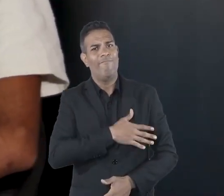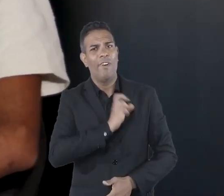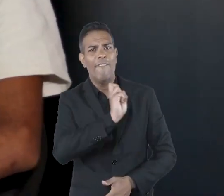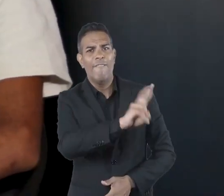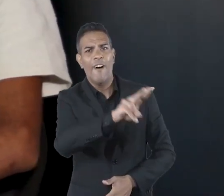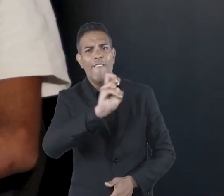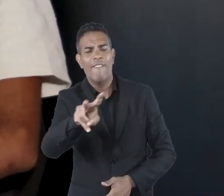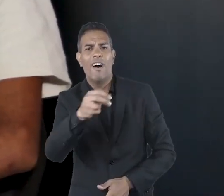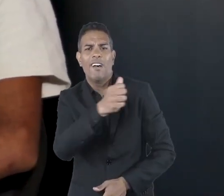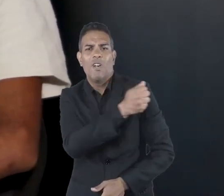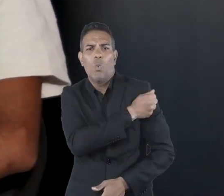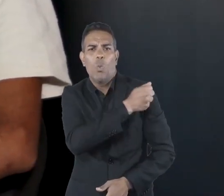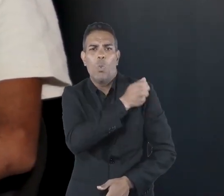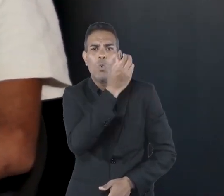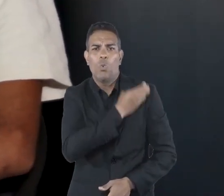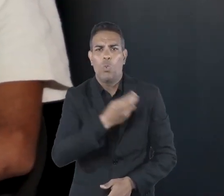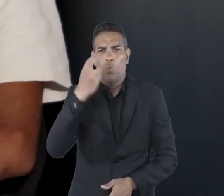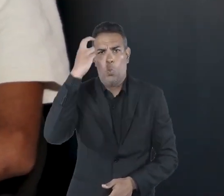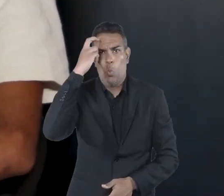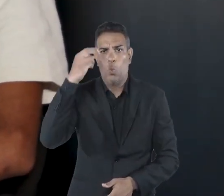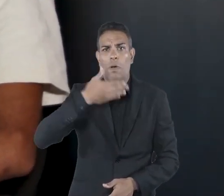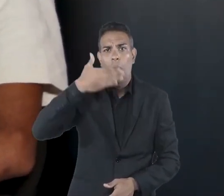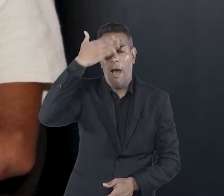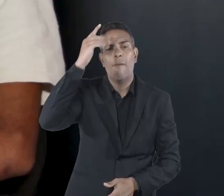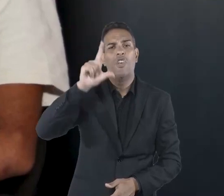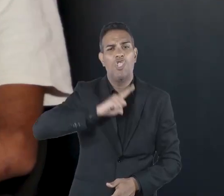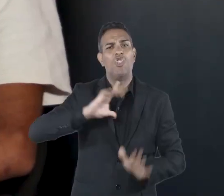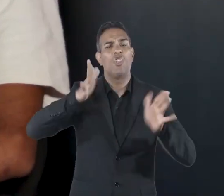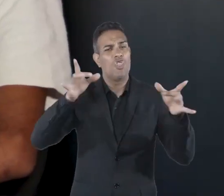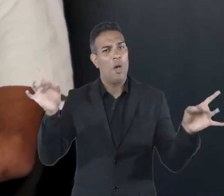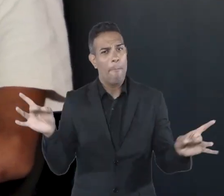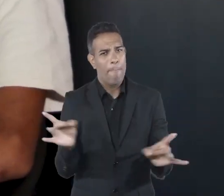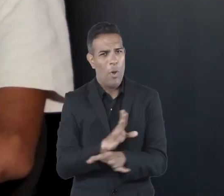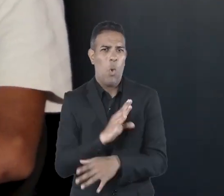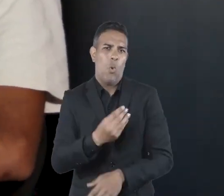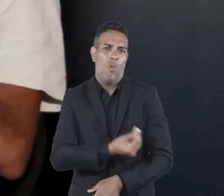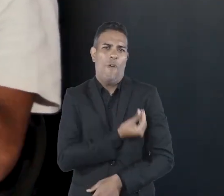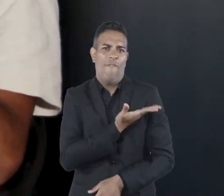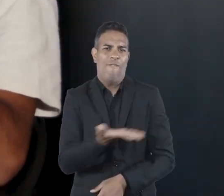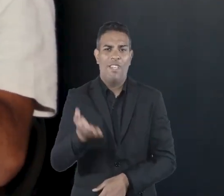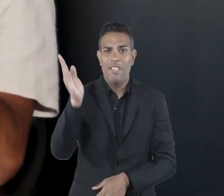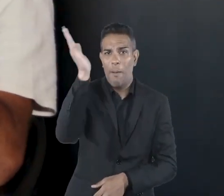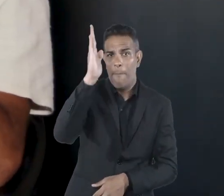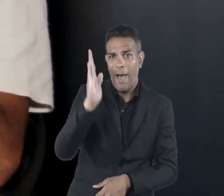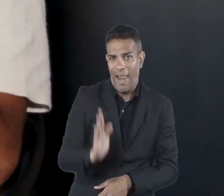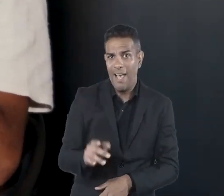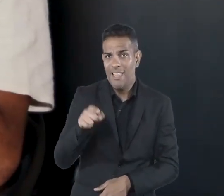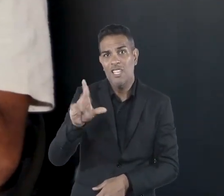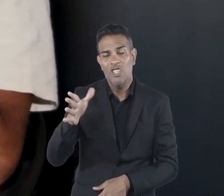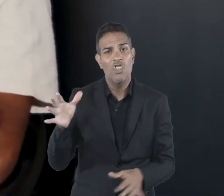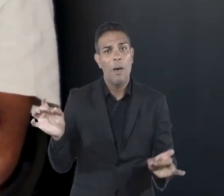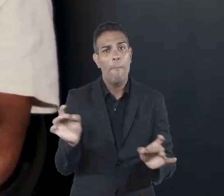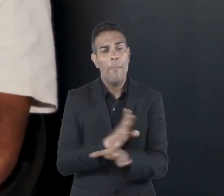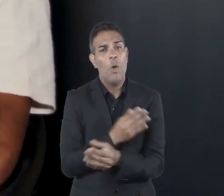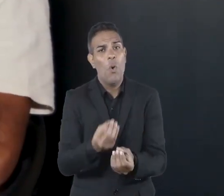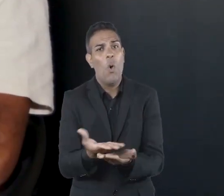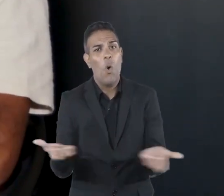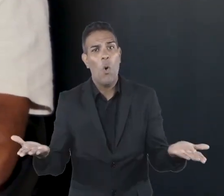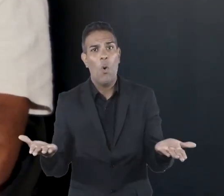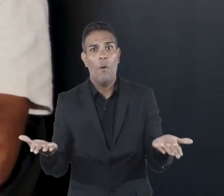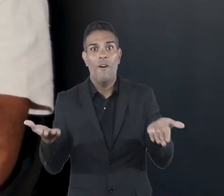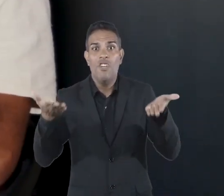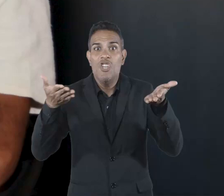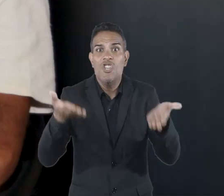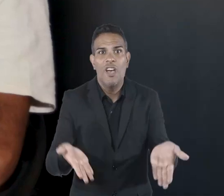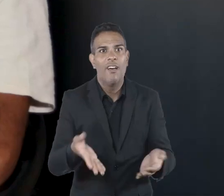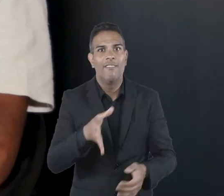um prazer que eu vejo às vezes nos alunos. A cultura árabe ela já estava aqui, é diferente de outras partes do mundo, talvez eu possa falar um pouco